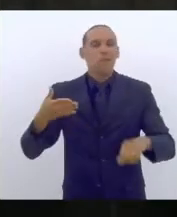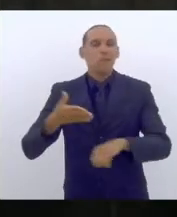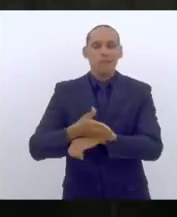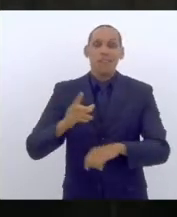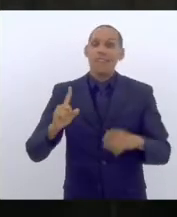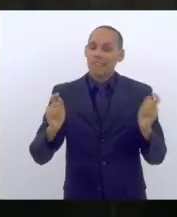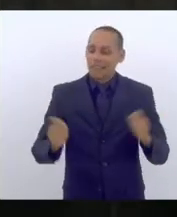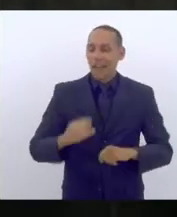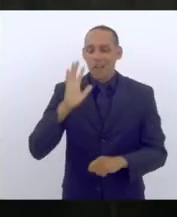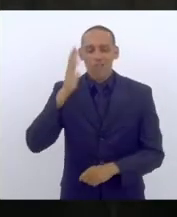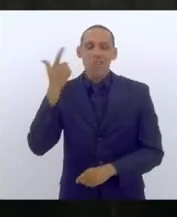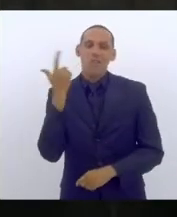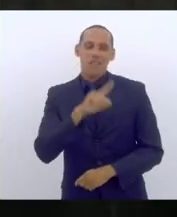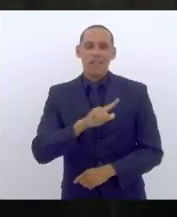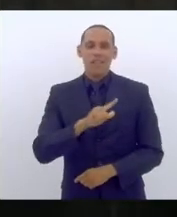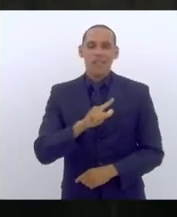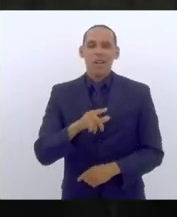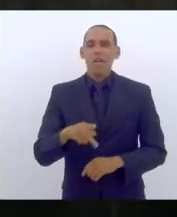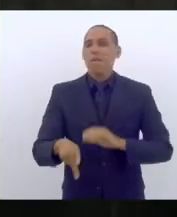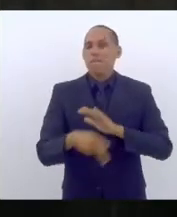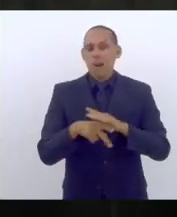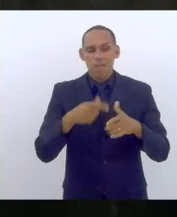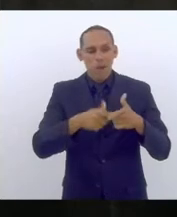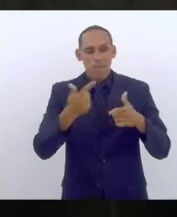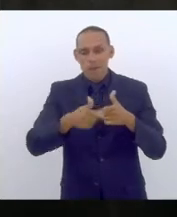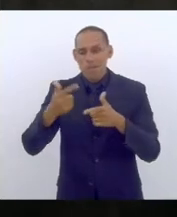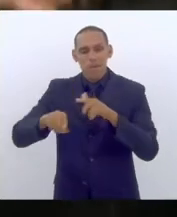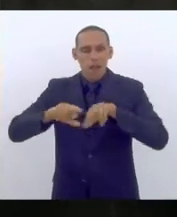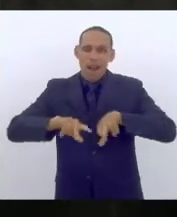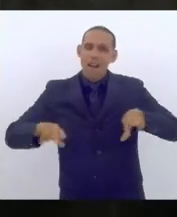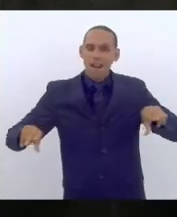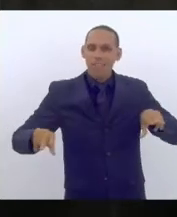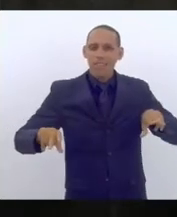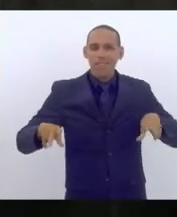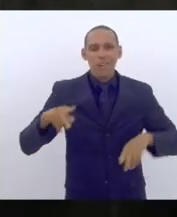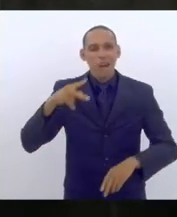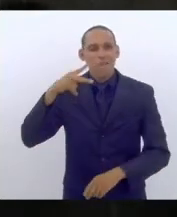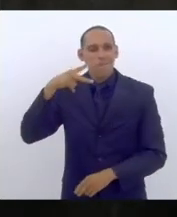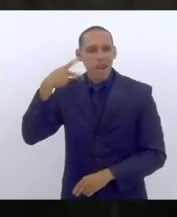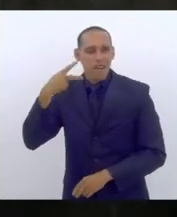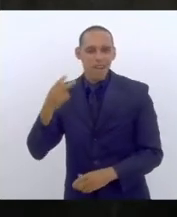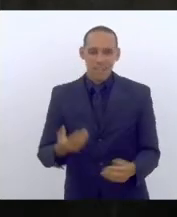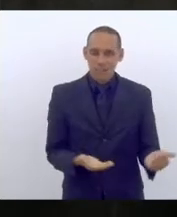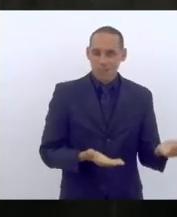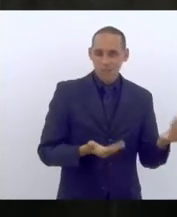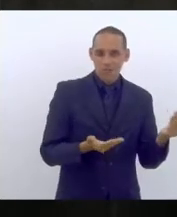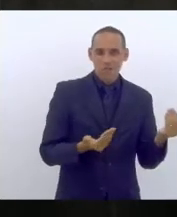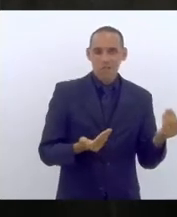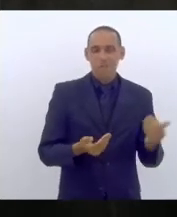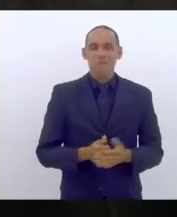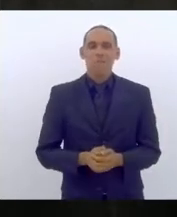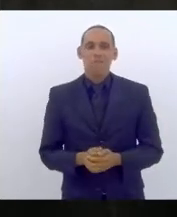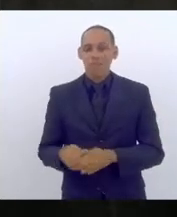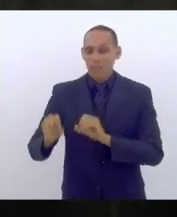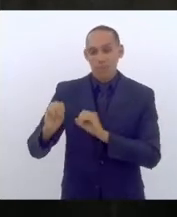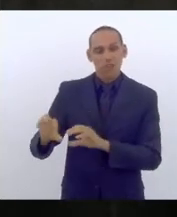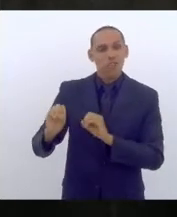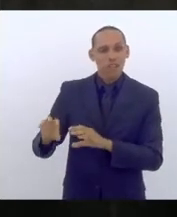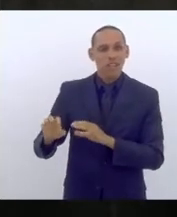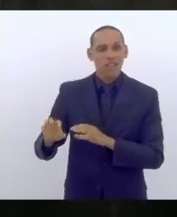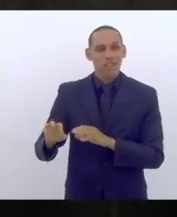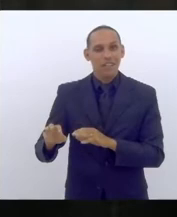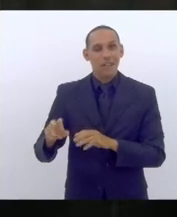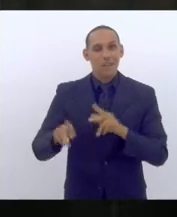quisermos soluções para os problemas que temos hoje do Parlamento juvenil ou seja da educação da educação